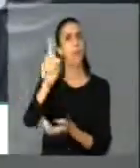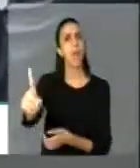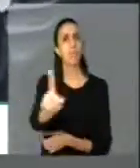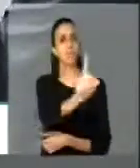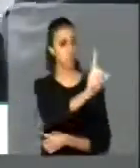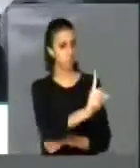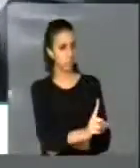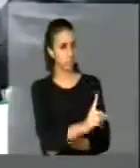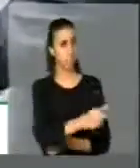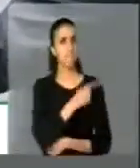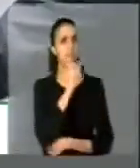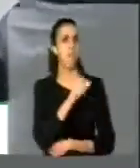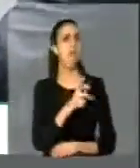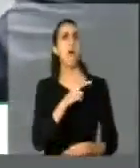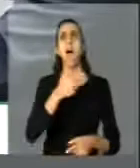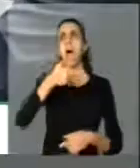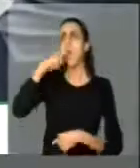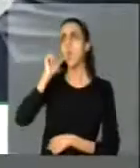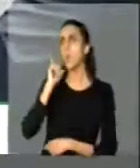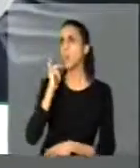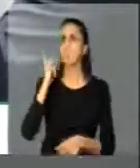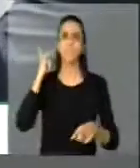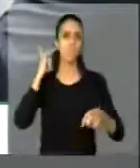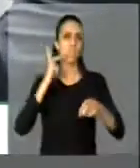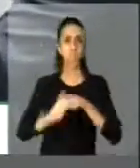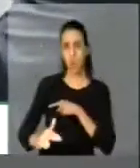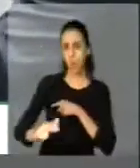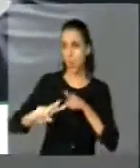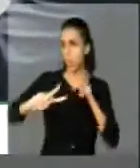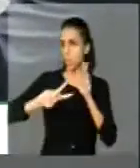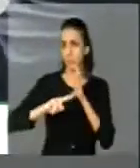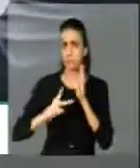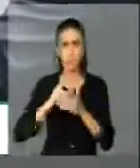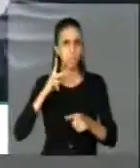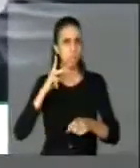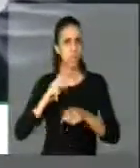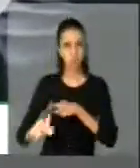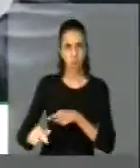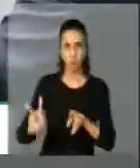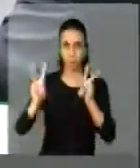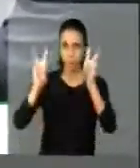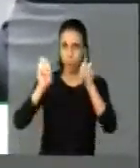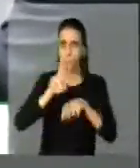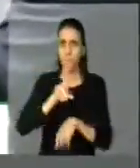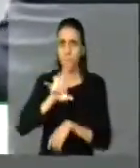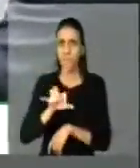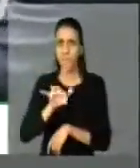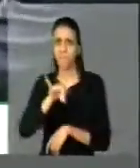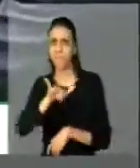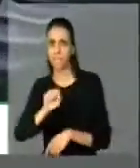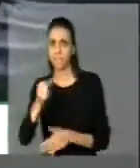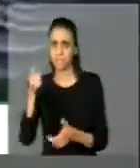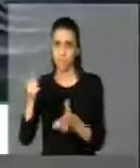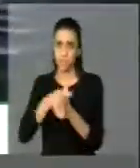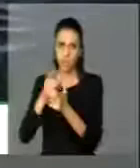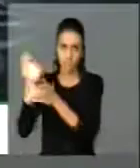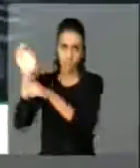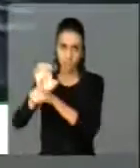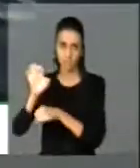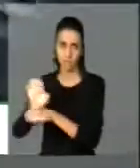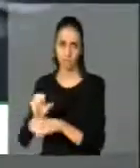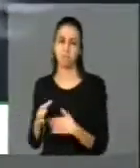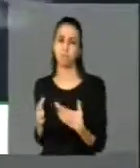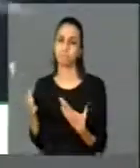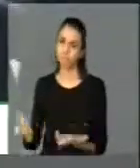foi uma vitória o que aconteceu ontem à noite aqui dentro com relação às dívidas dos estados, quando